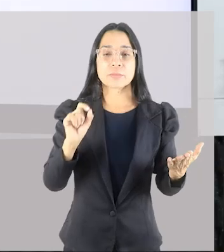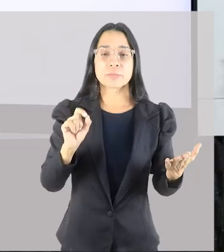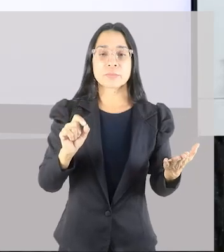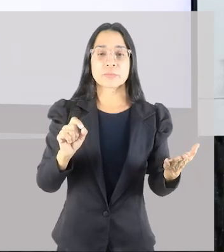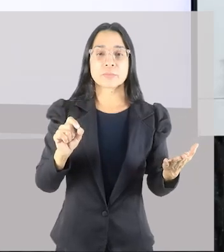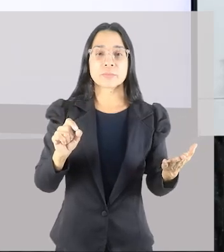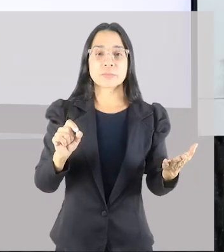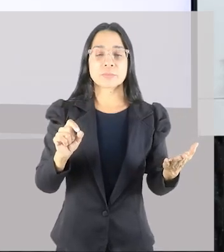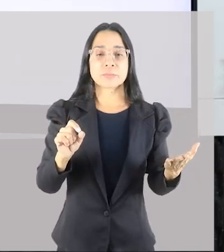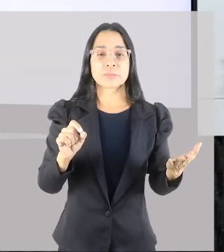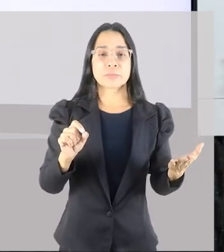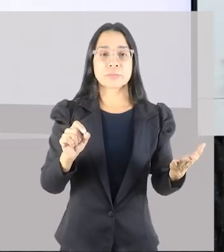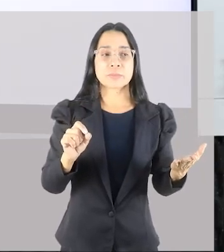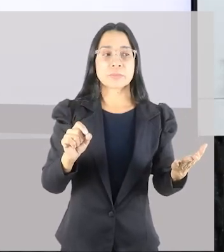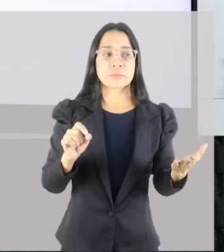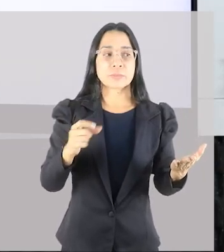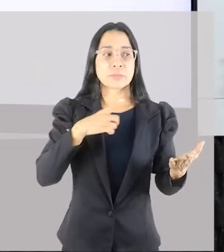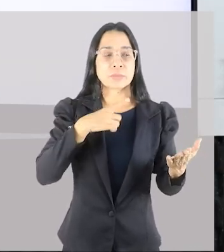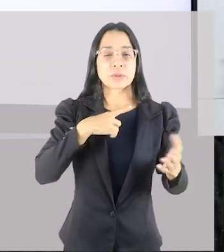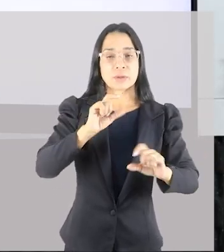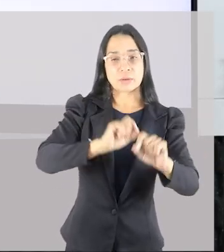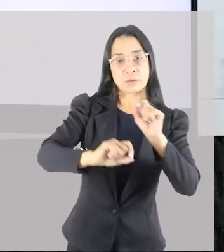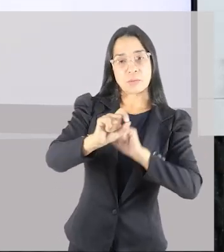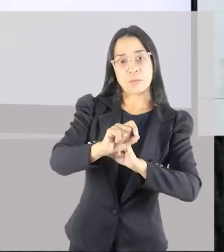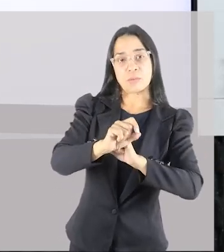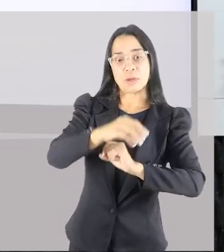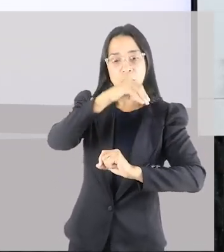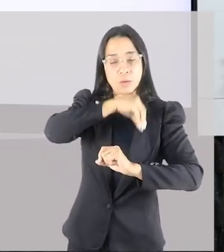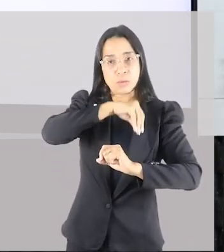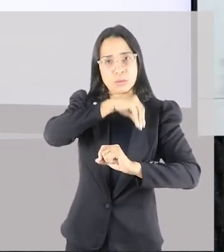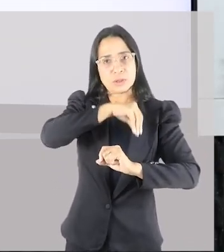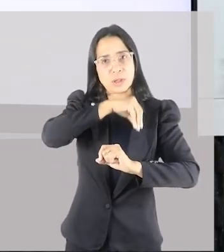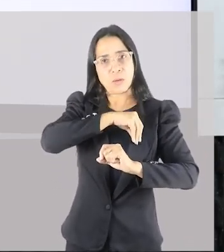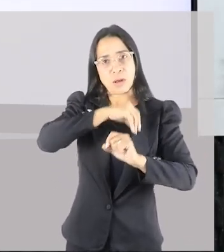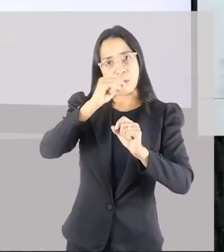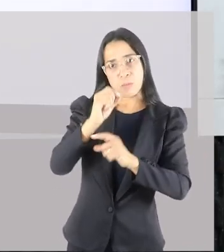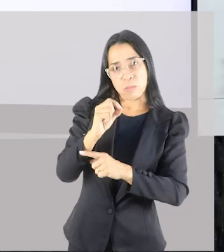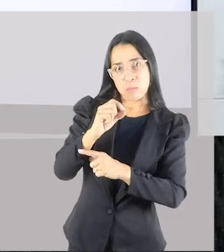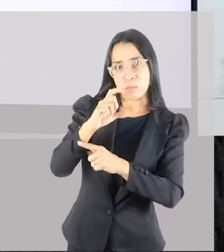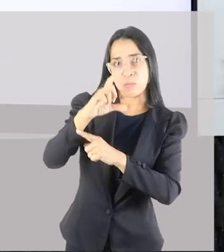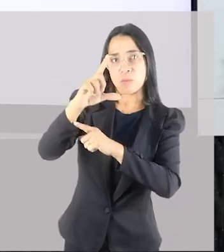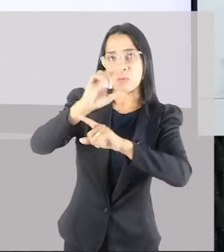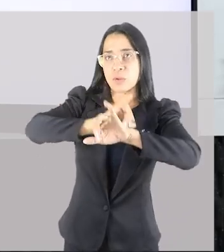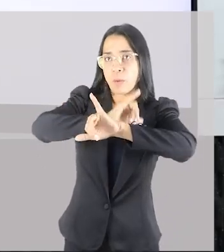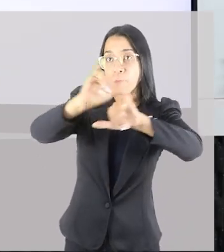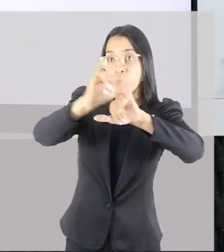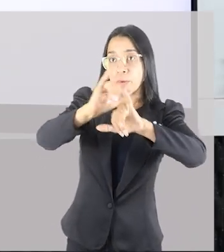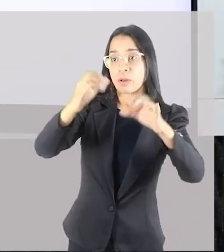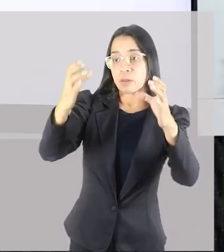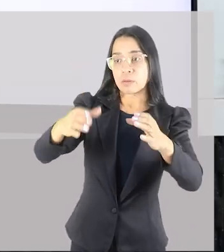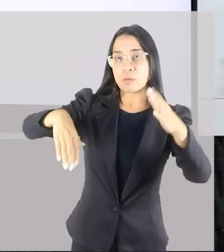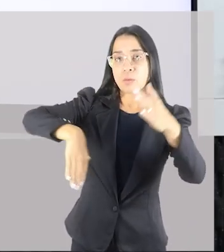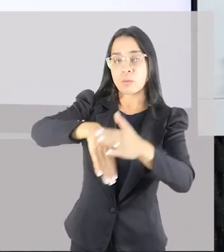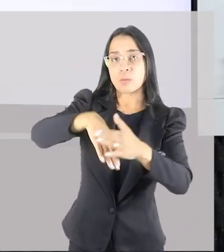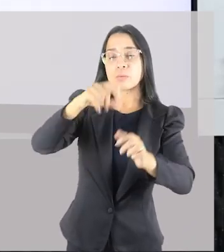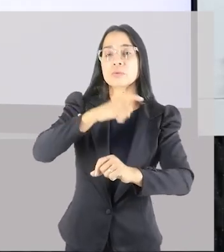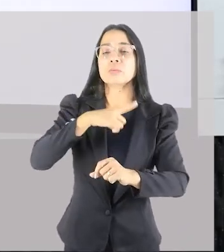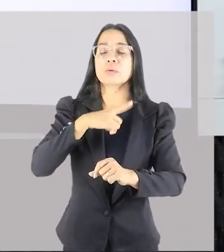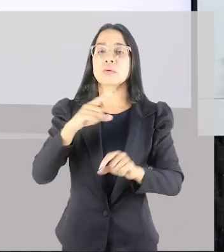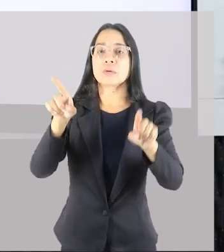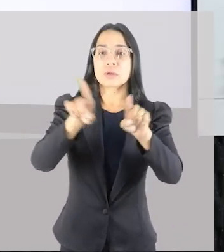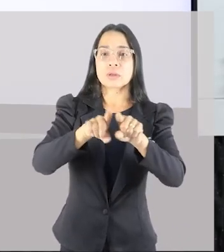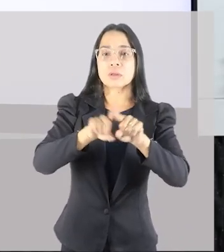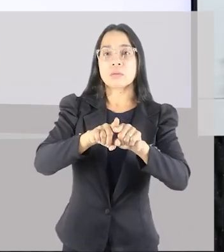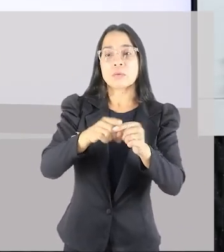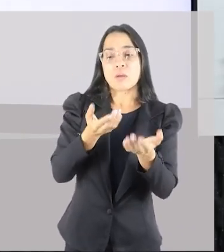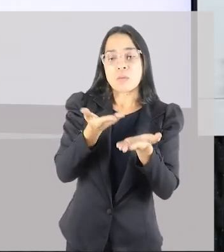só quando você pega aqui esses salários astronômicos que são propagados no futebol esses